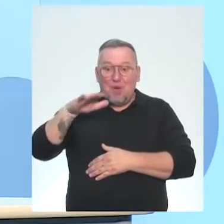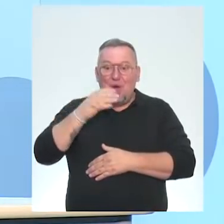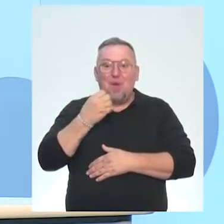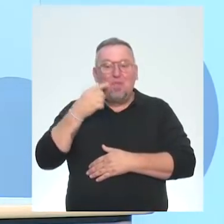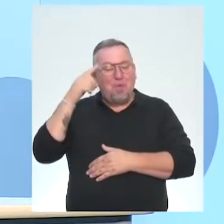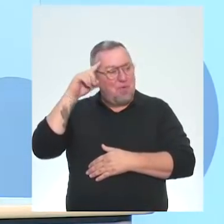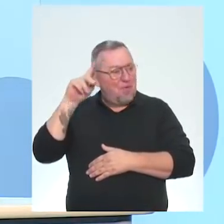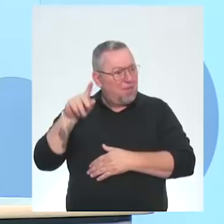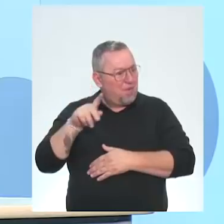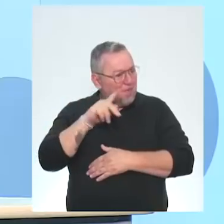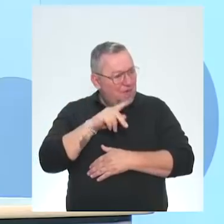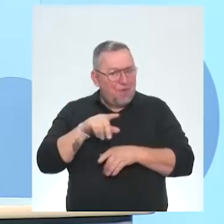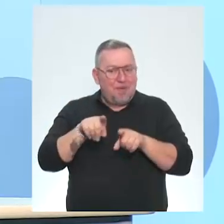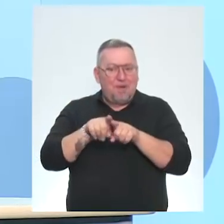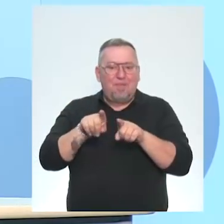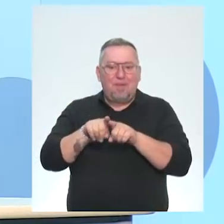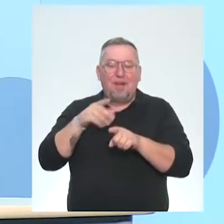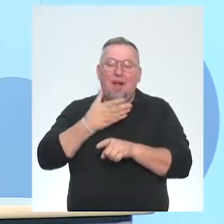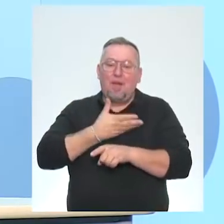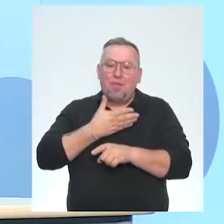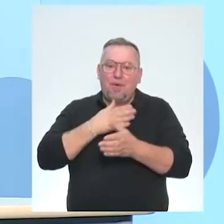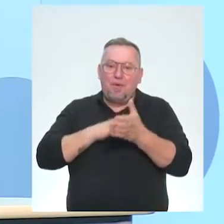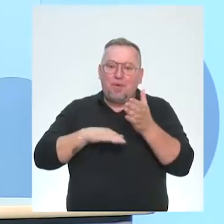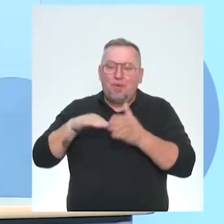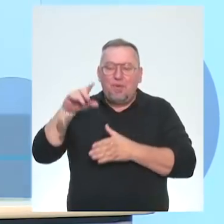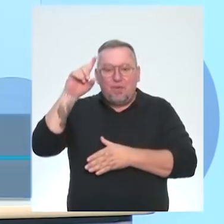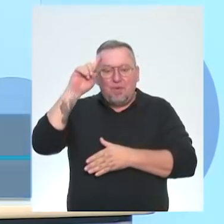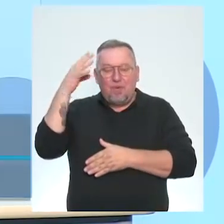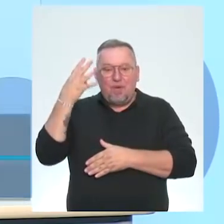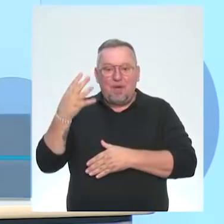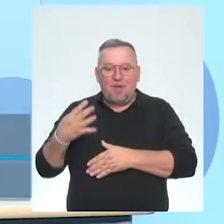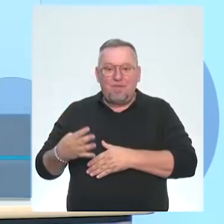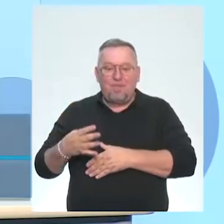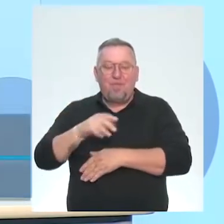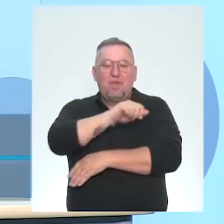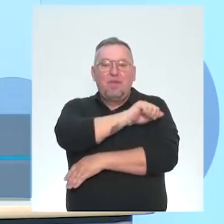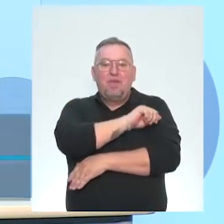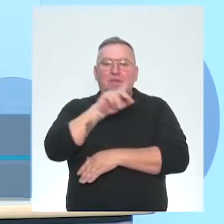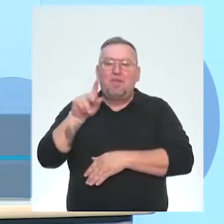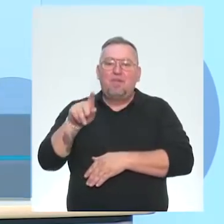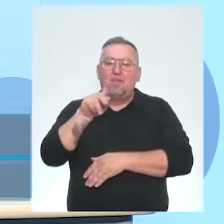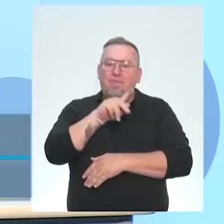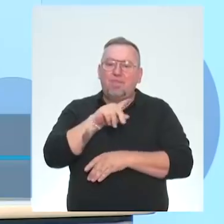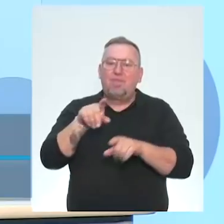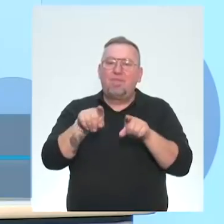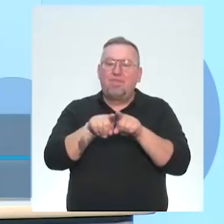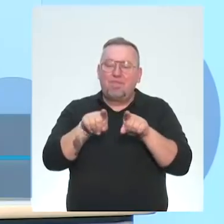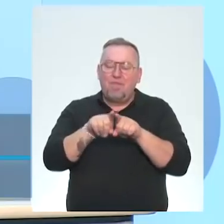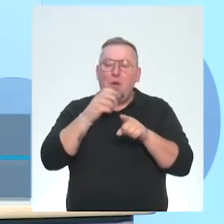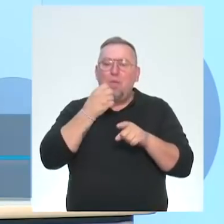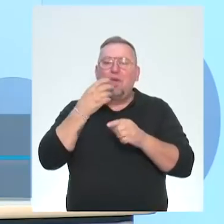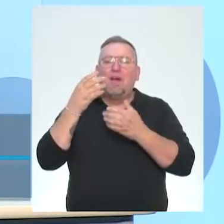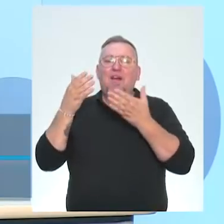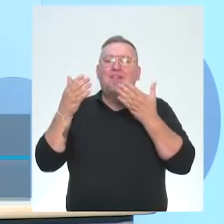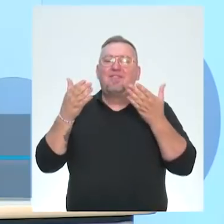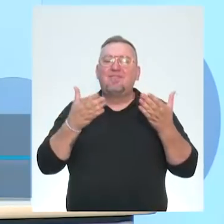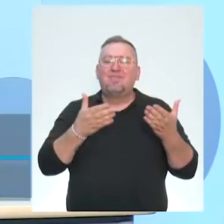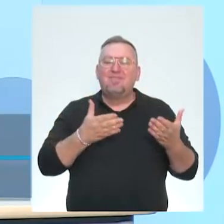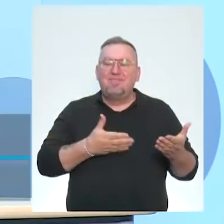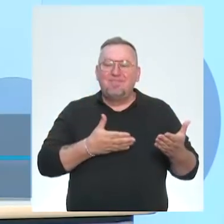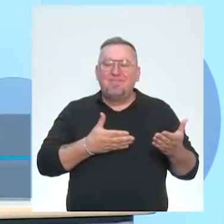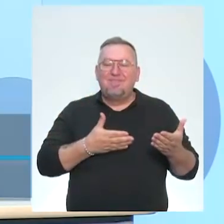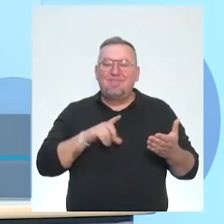Anderson, meu companheiro aqui de todas as quartas-feiras. Alunas, professoras, alunos, professores, sejam muito mais do que